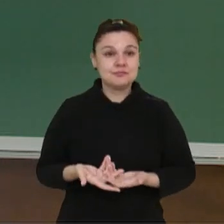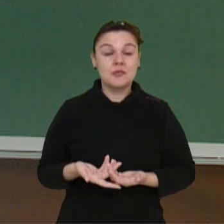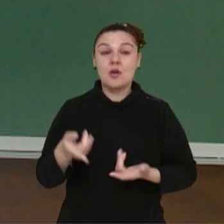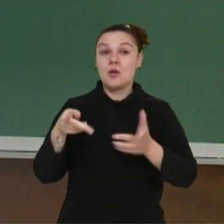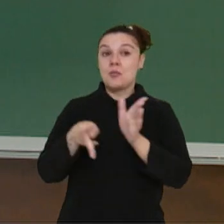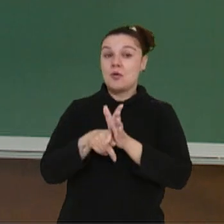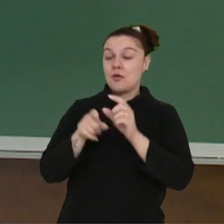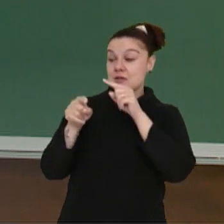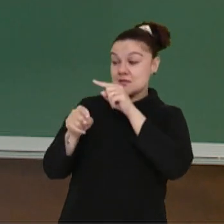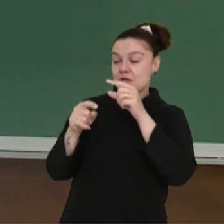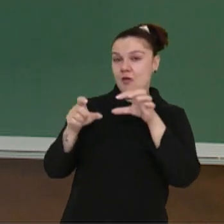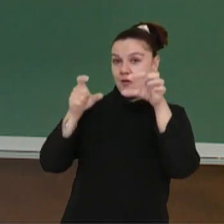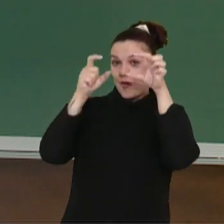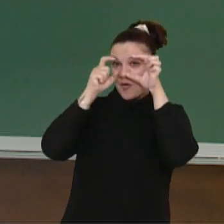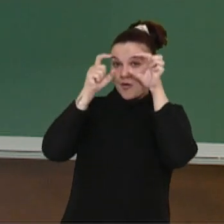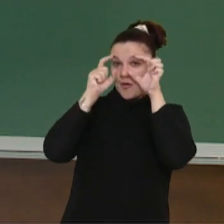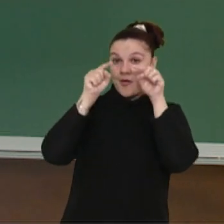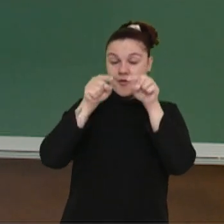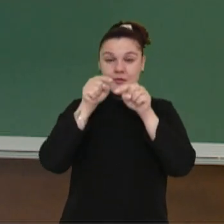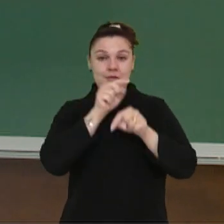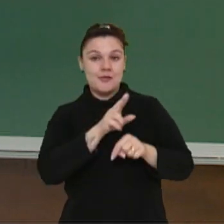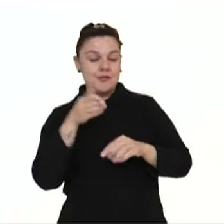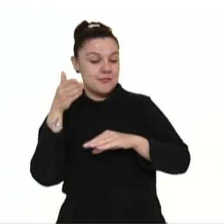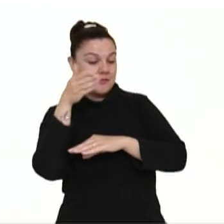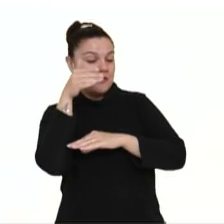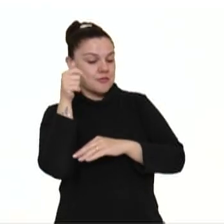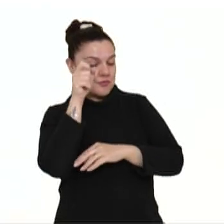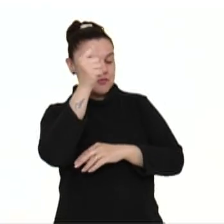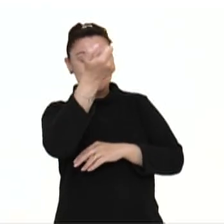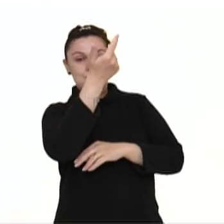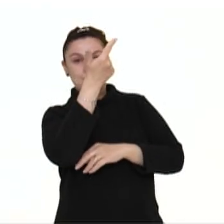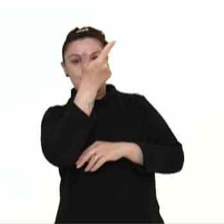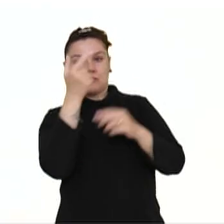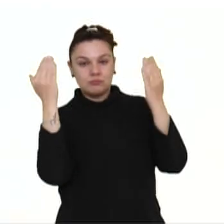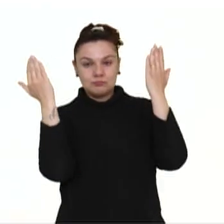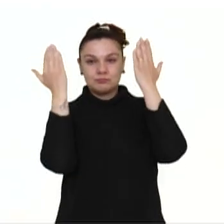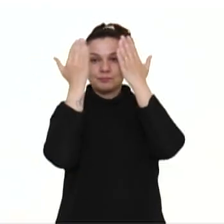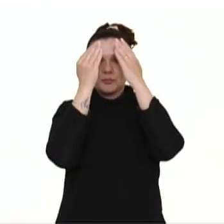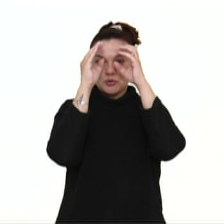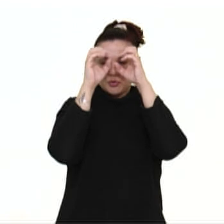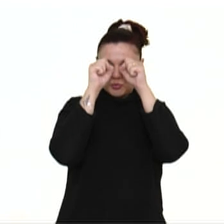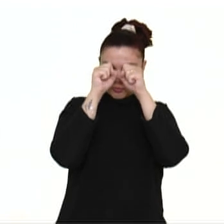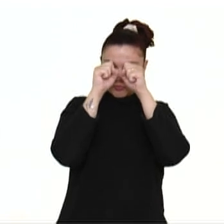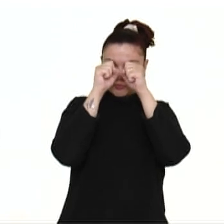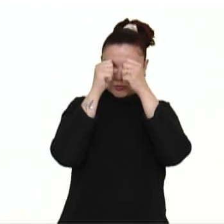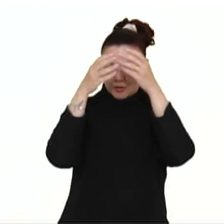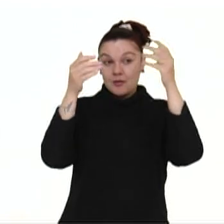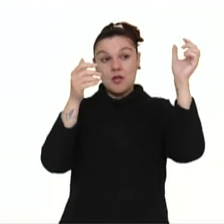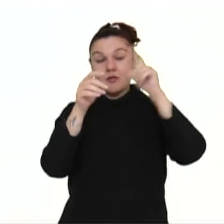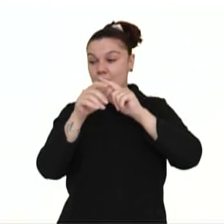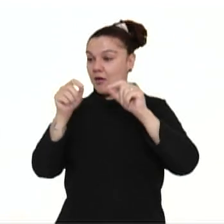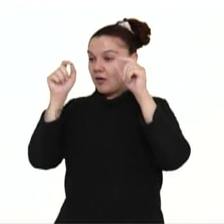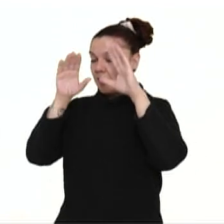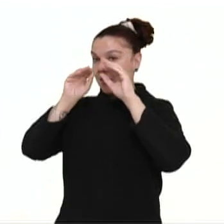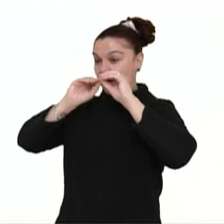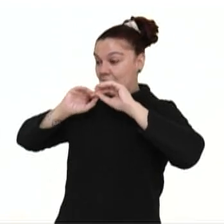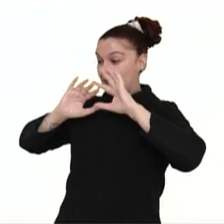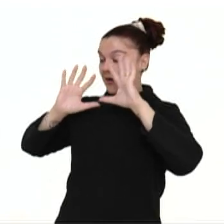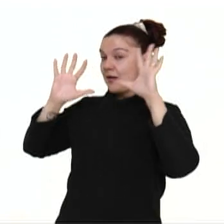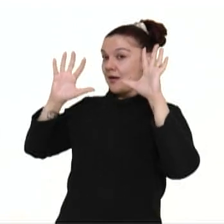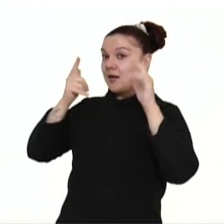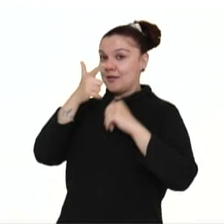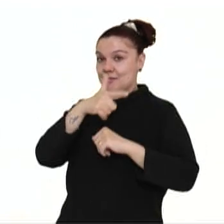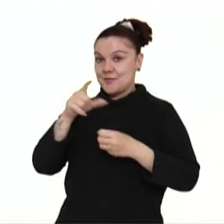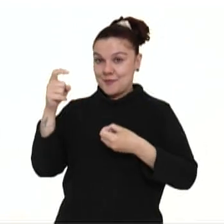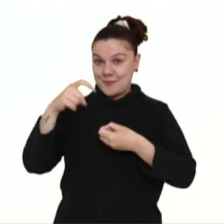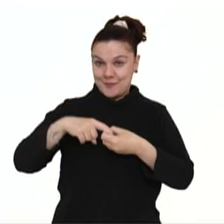é nesse tipo de óculos aqui, que quando você vai no sol, a lente escurece. Quando você volta para um lugar onde não tem sol, a lente fica clara